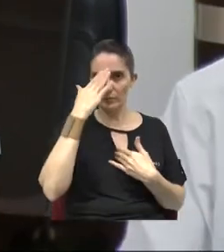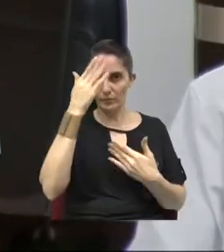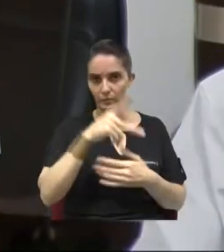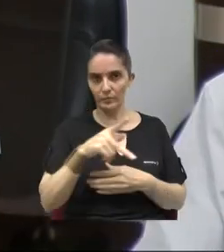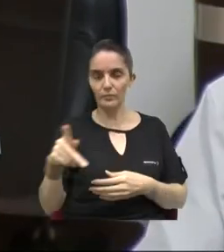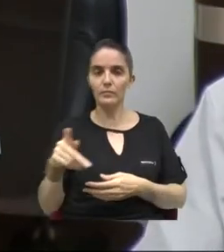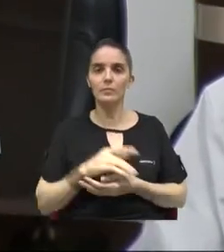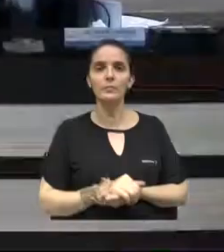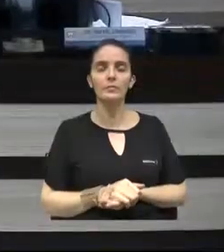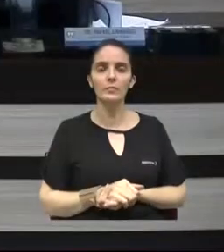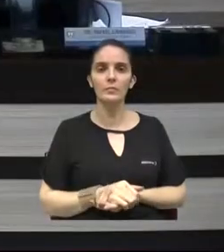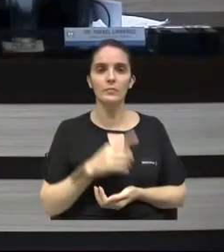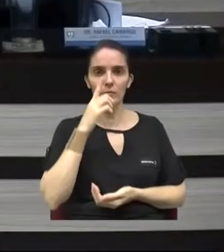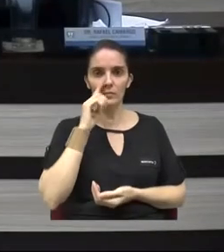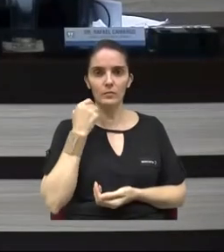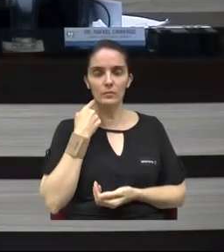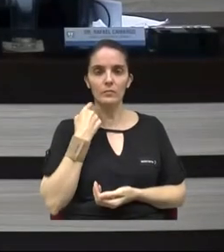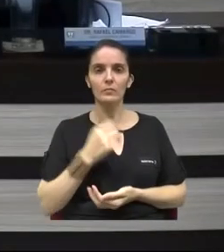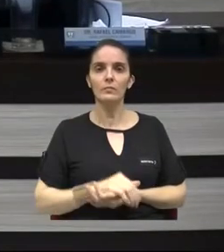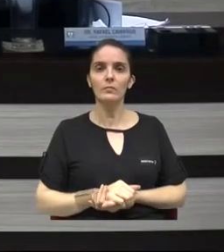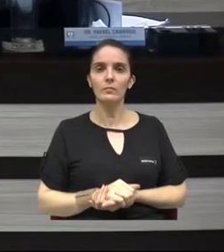presidente. Newton Santos.